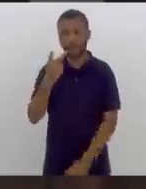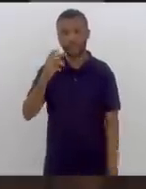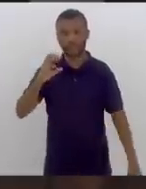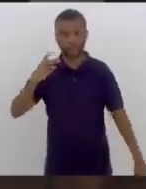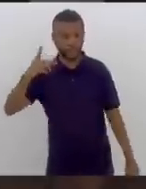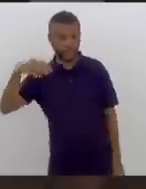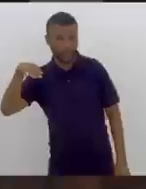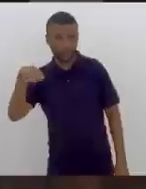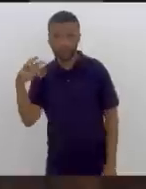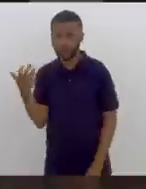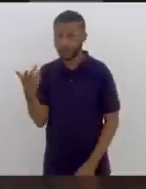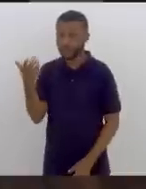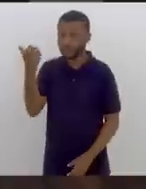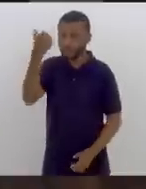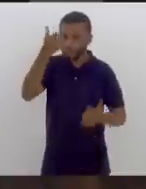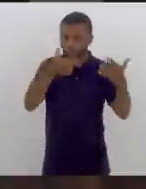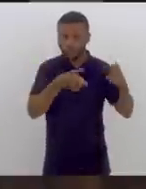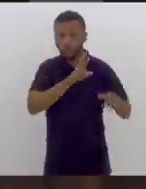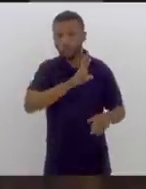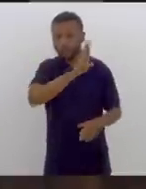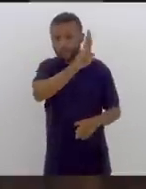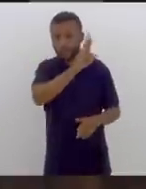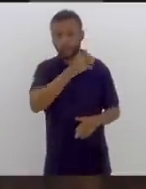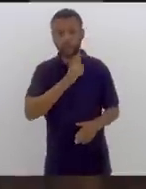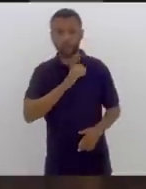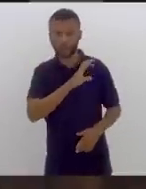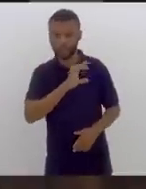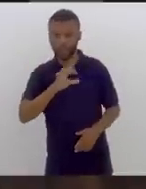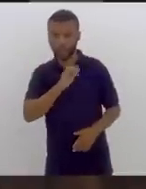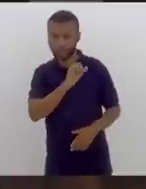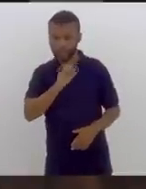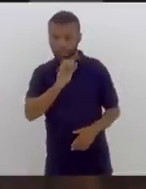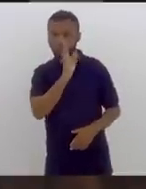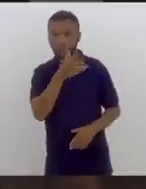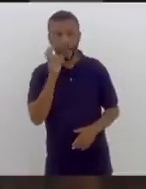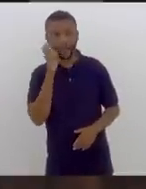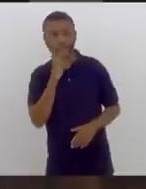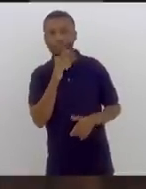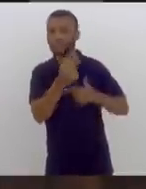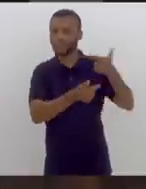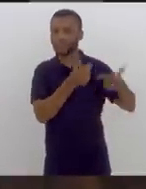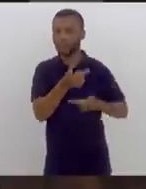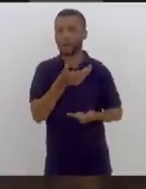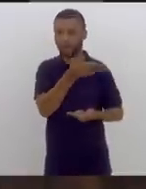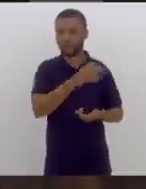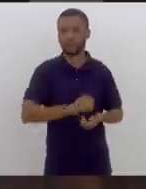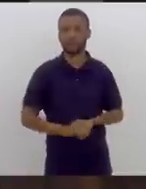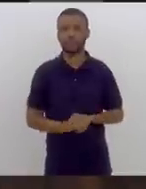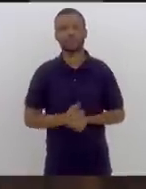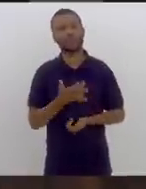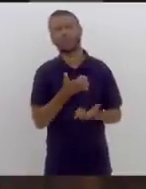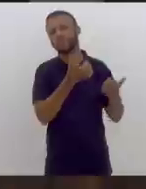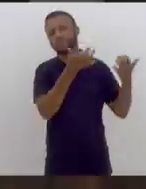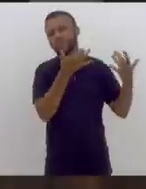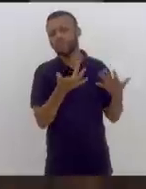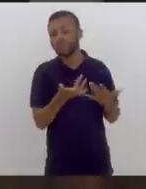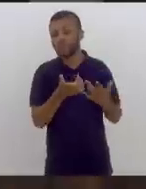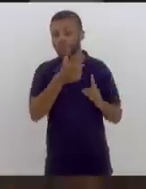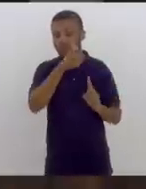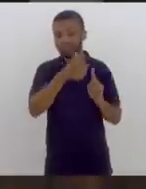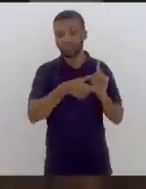Eu gostaria que o senhor como corregedor Coronel Assis Eu já vi sua atuação Eu gostaria que o senhor falasse como